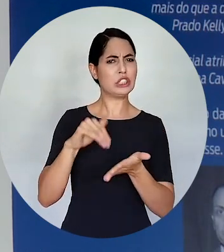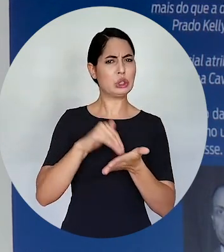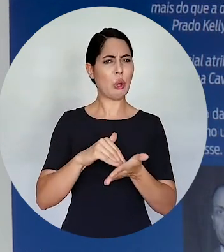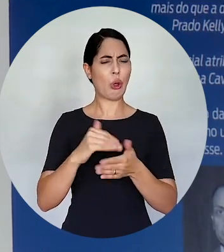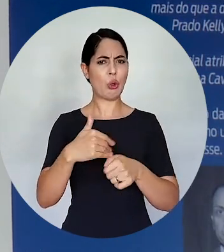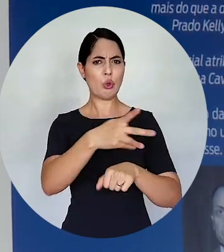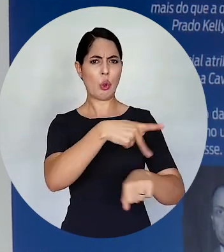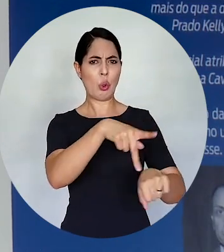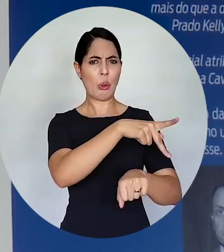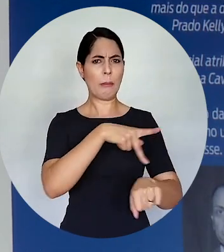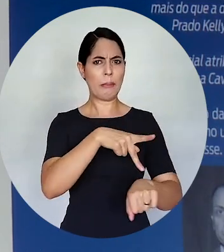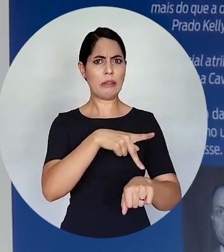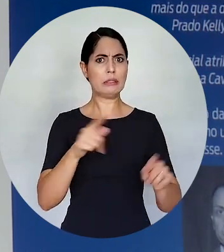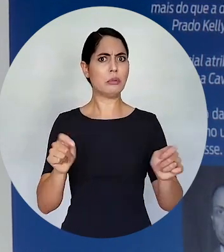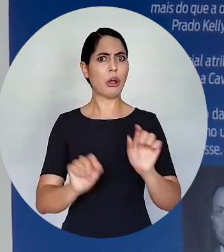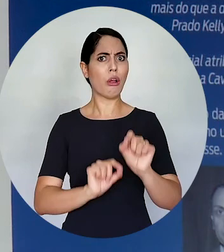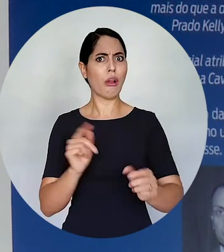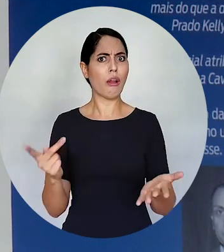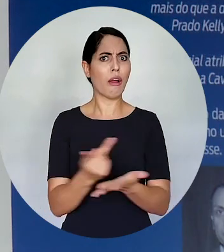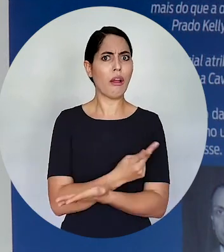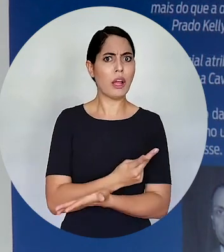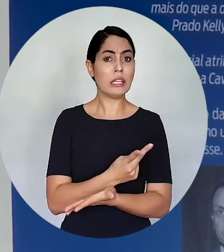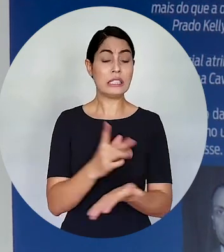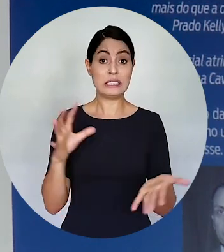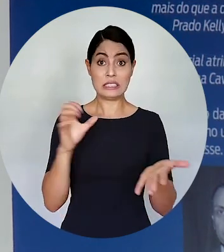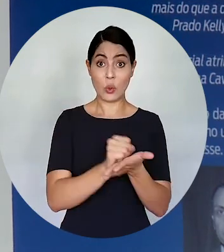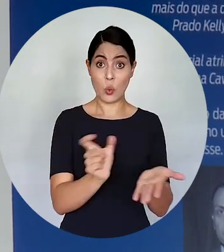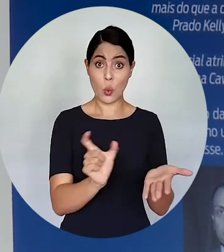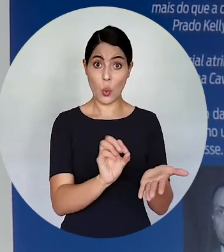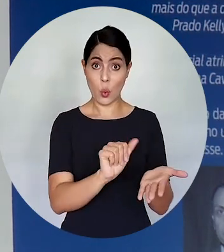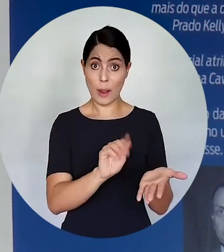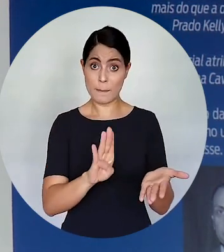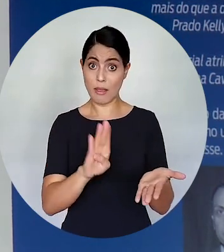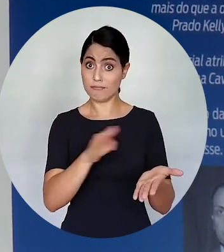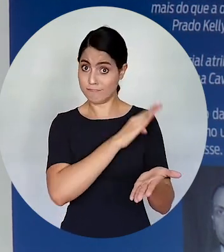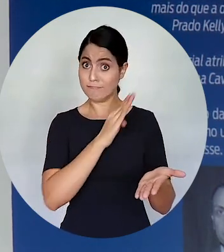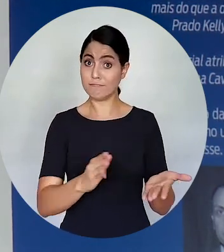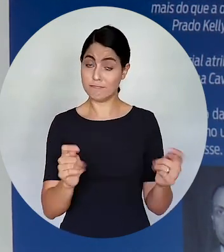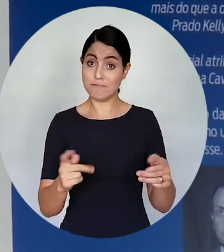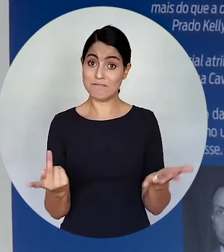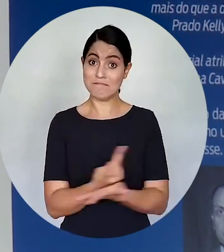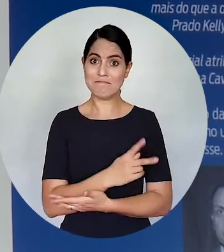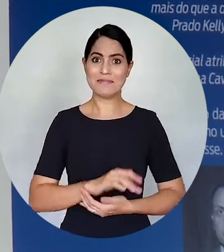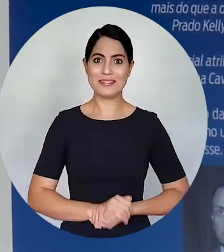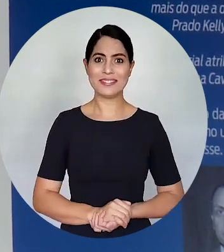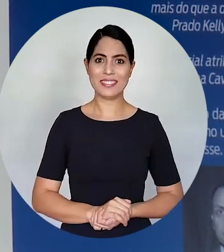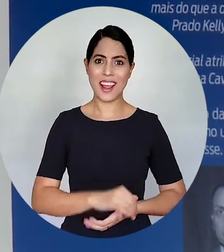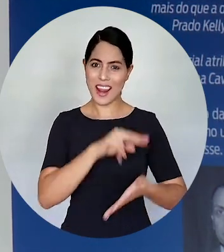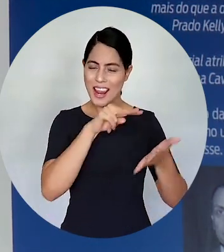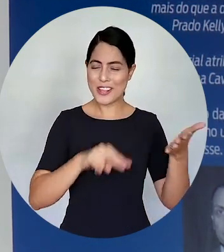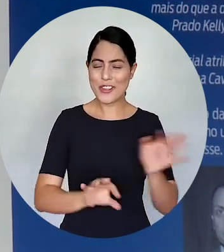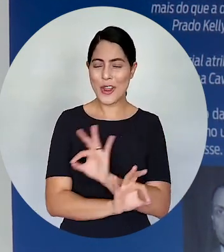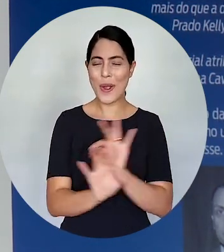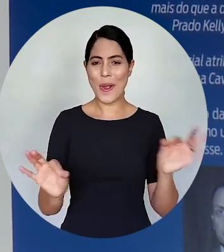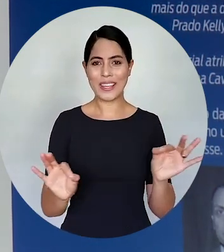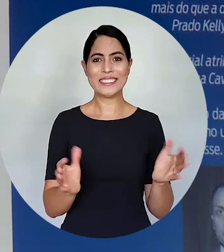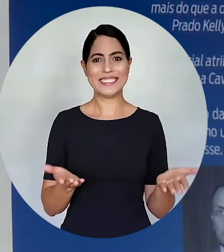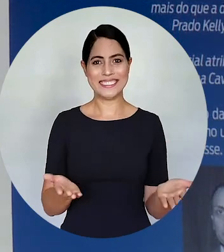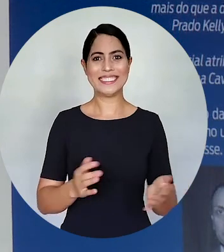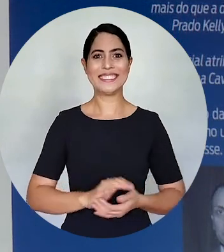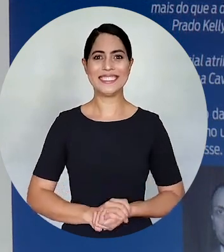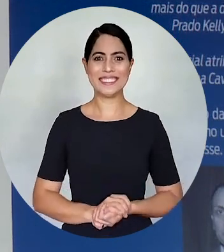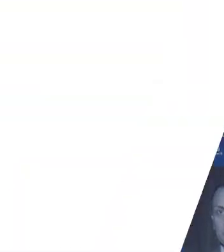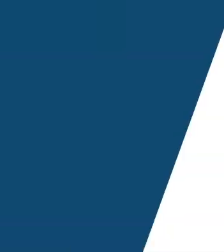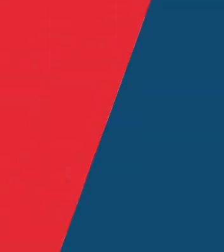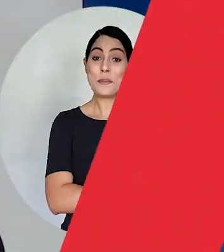pelas empresas, que poderão ter suas inscrições canceladas pela OAB. Para você, uma ótima